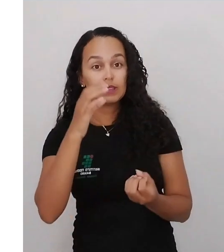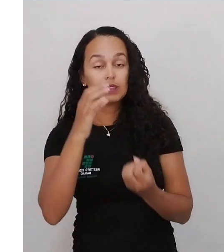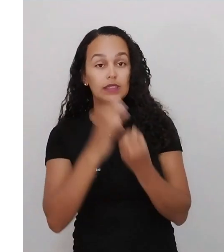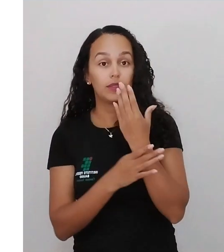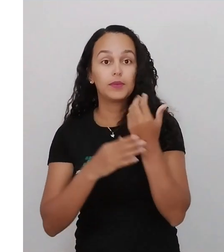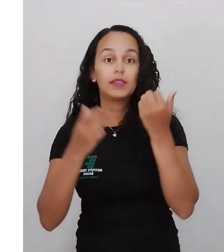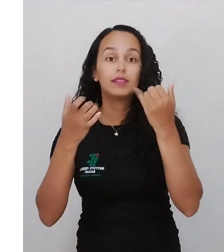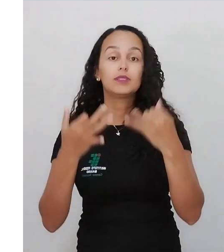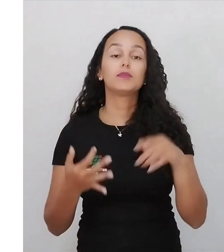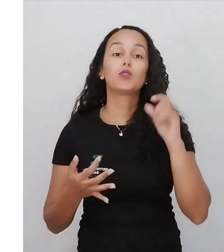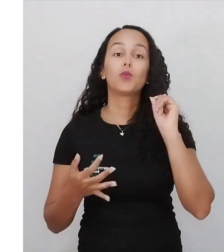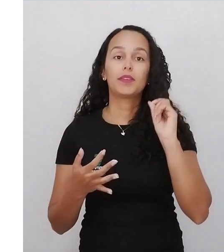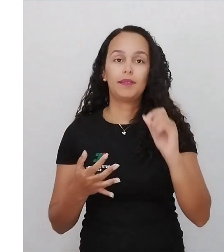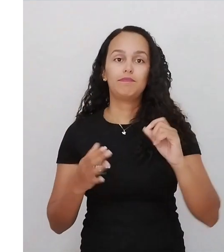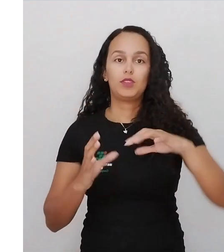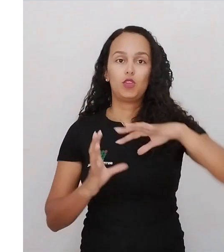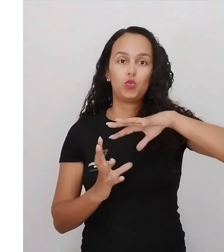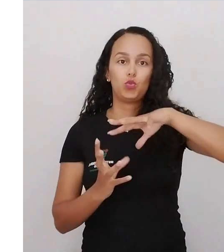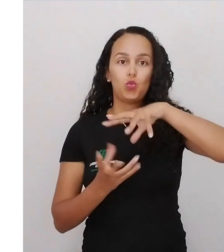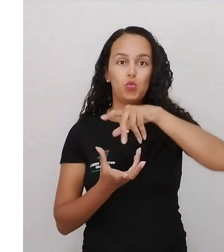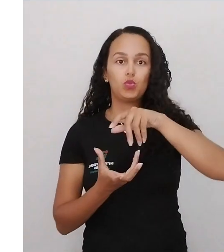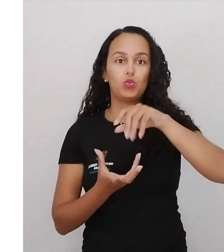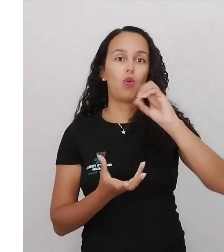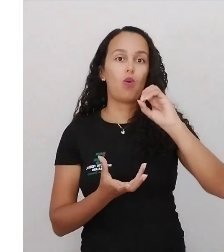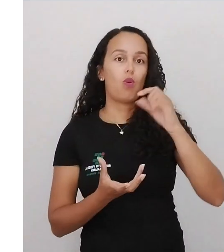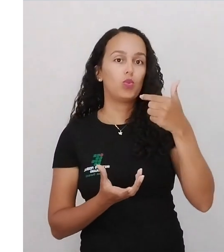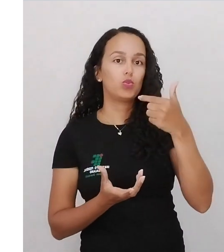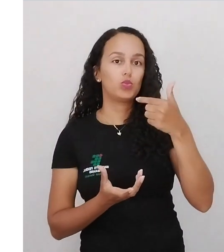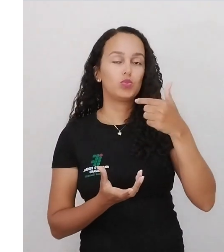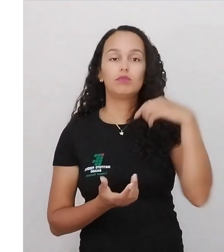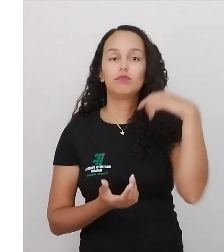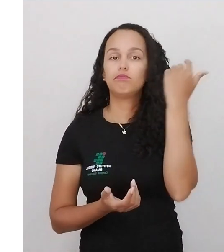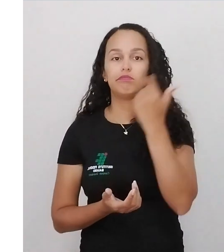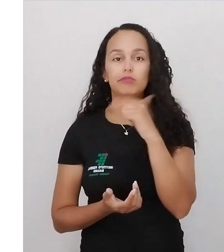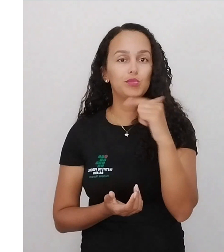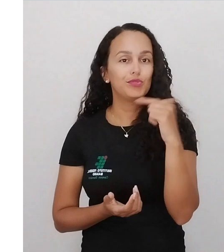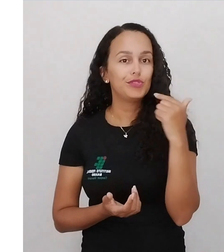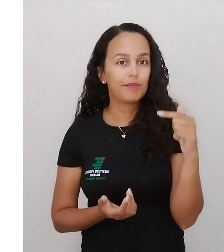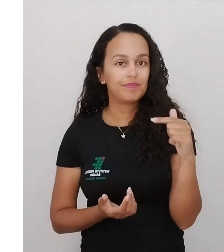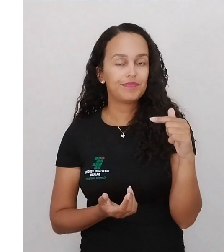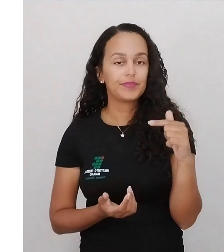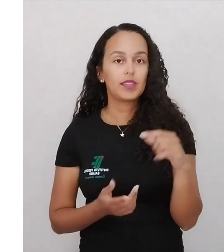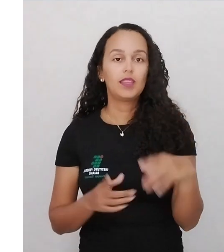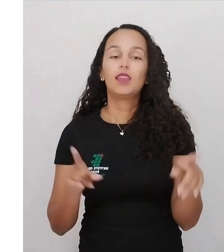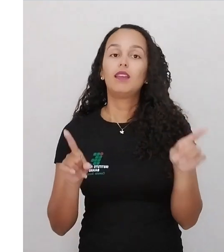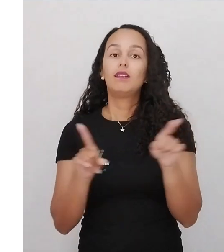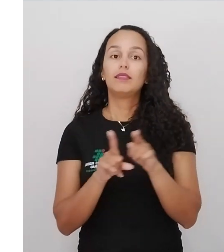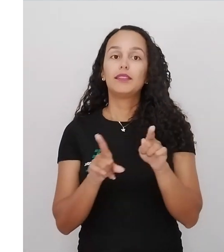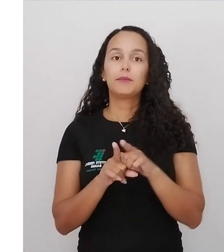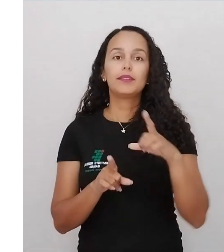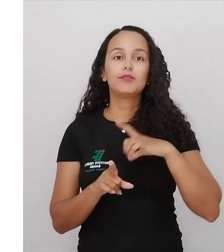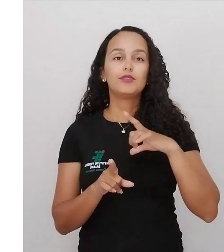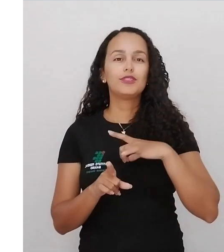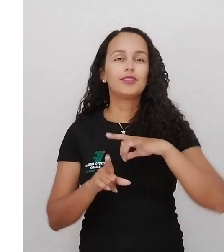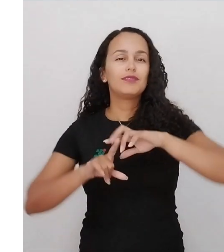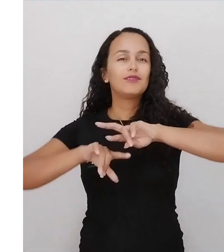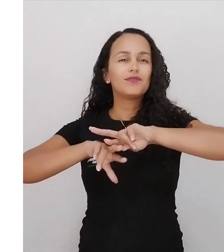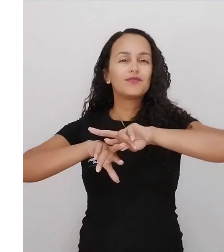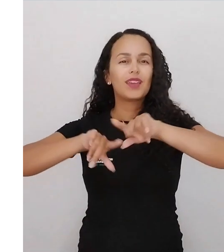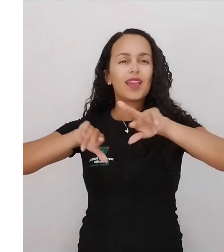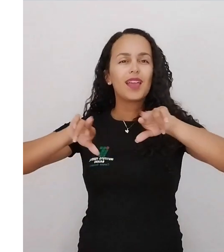não continha oxigênio e o nosso planeta apresentava uma série de condições que